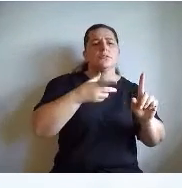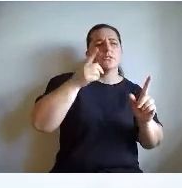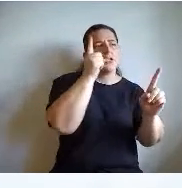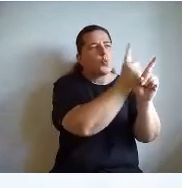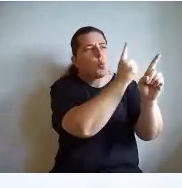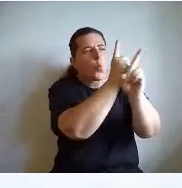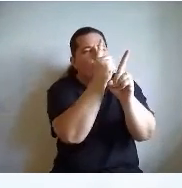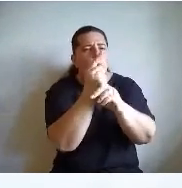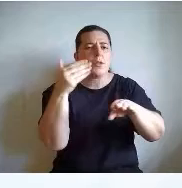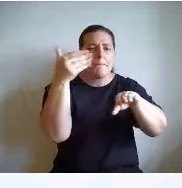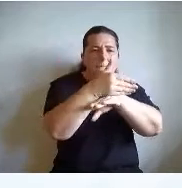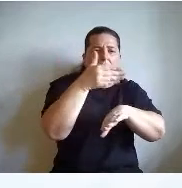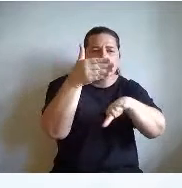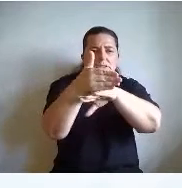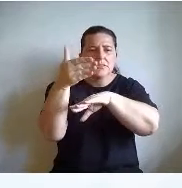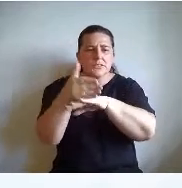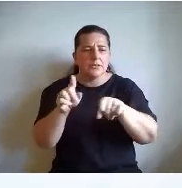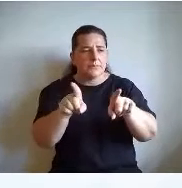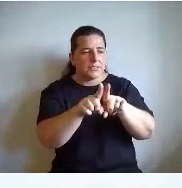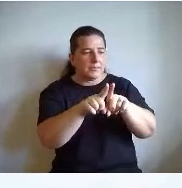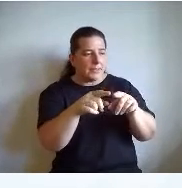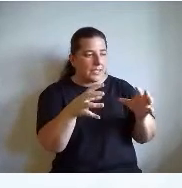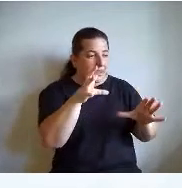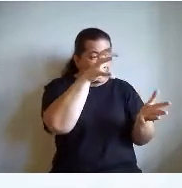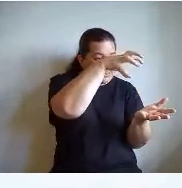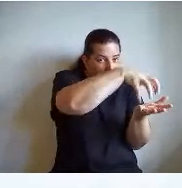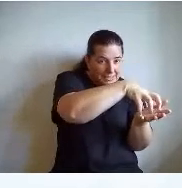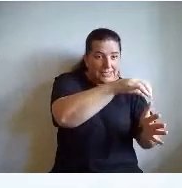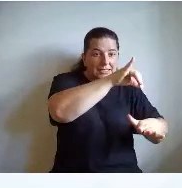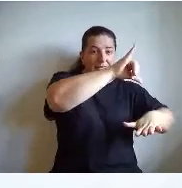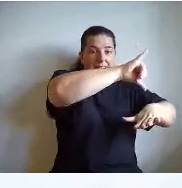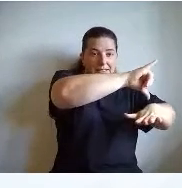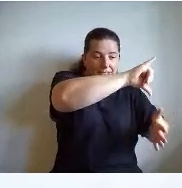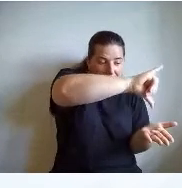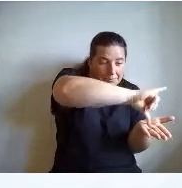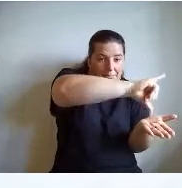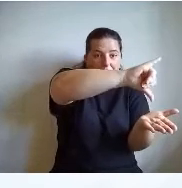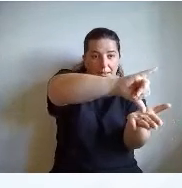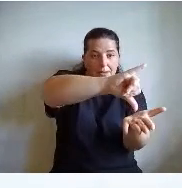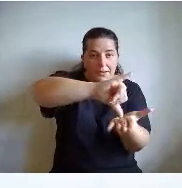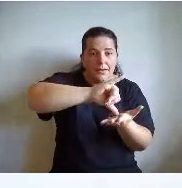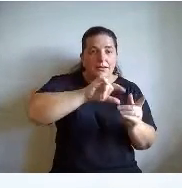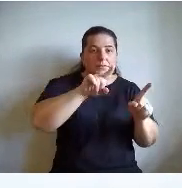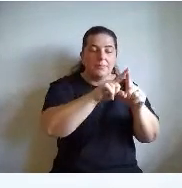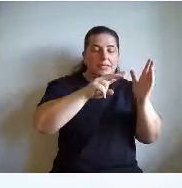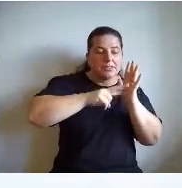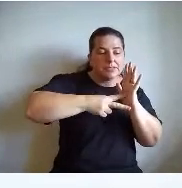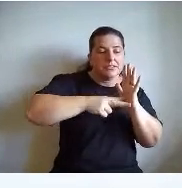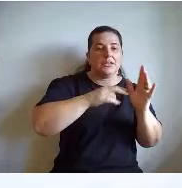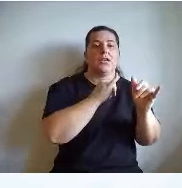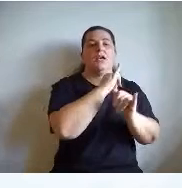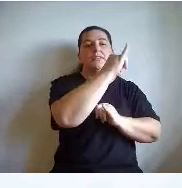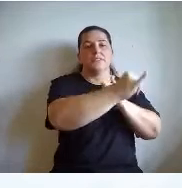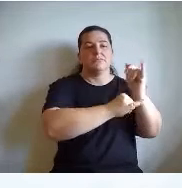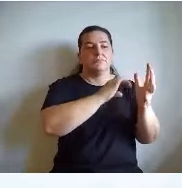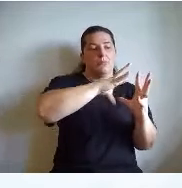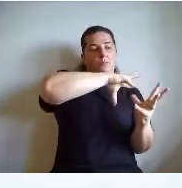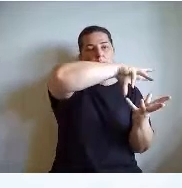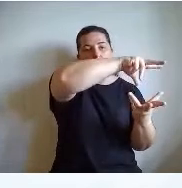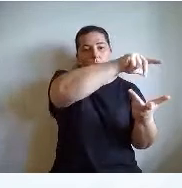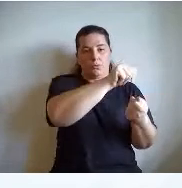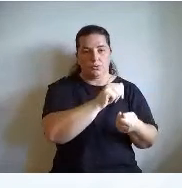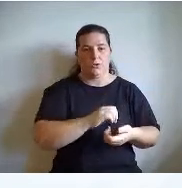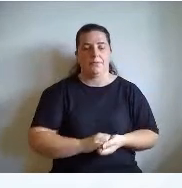encontros com as centrais internacionais, com os sindicatos internacionais. Mônica Veloso é